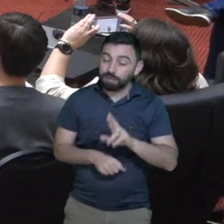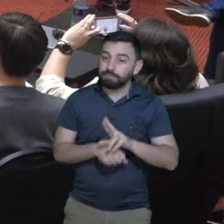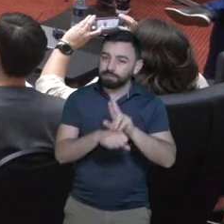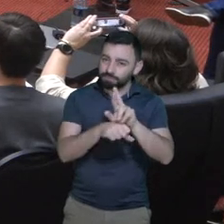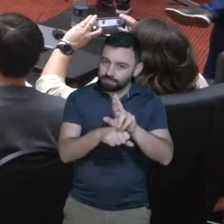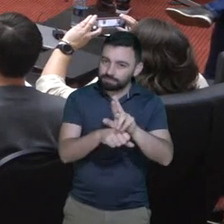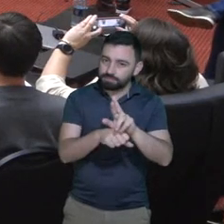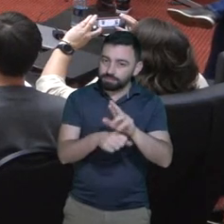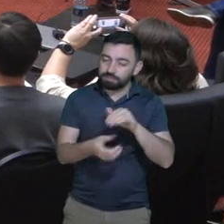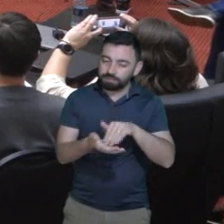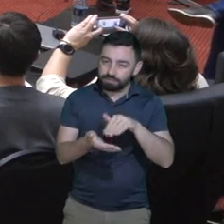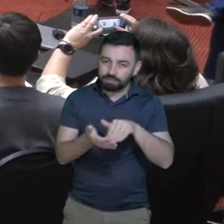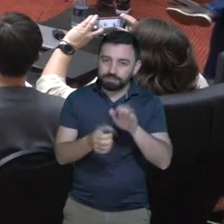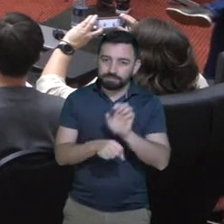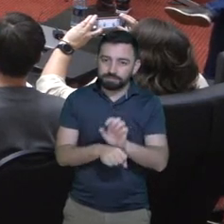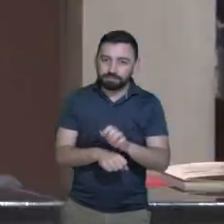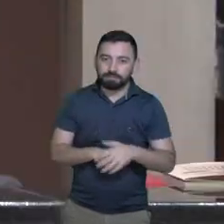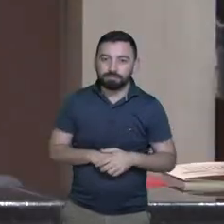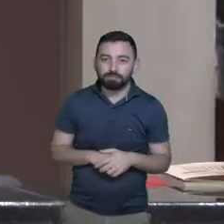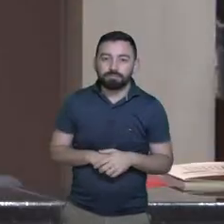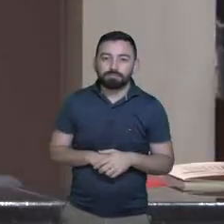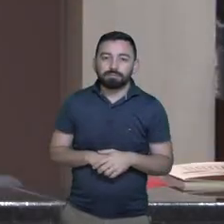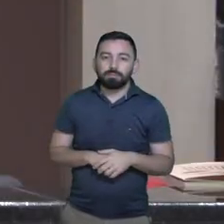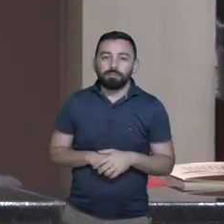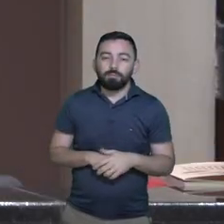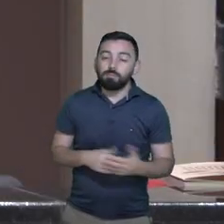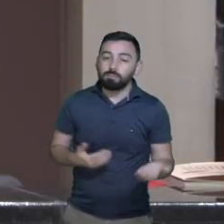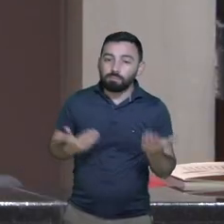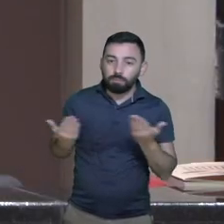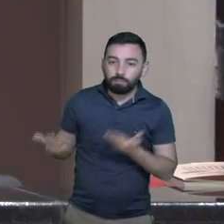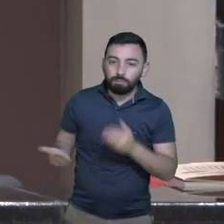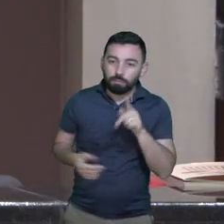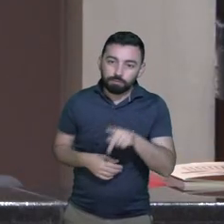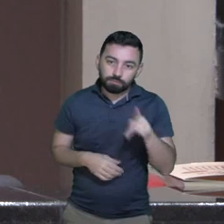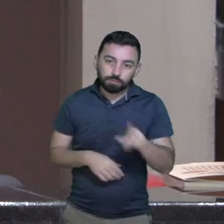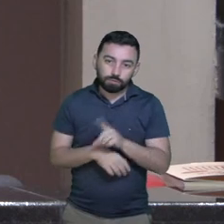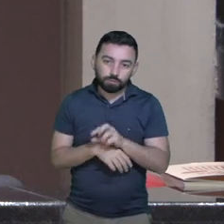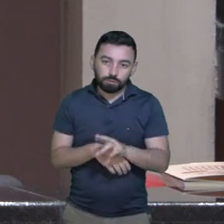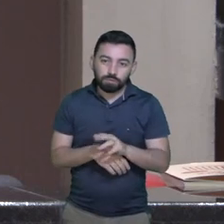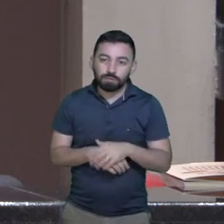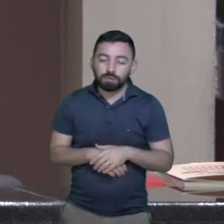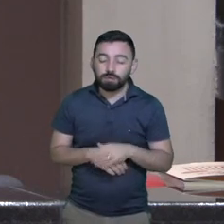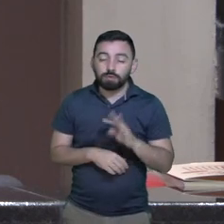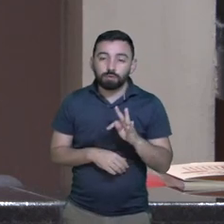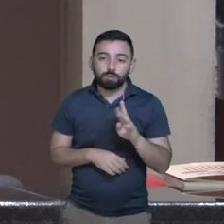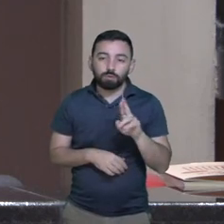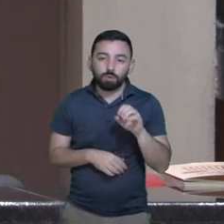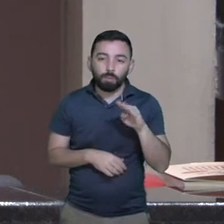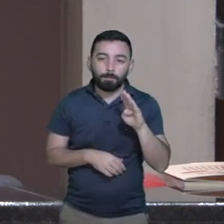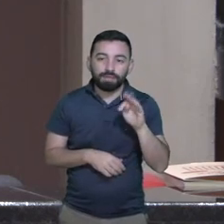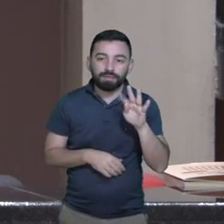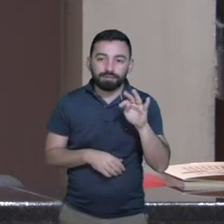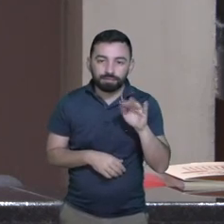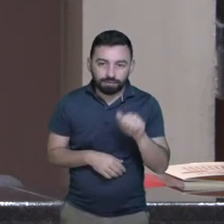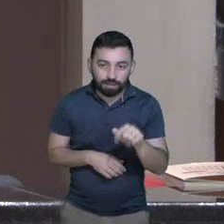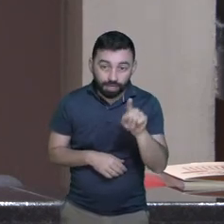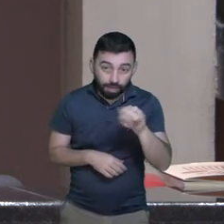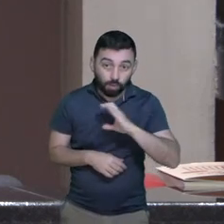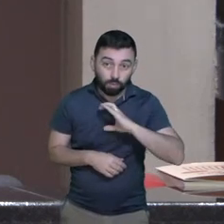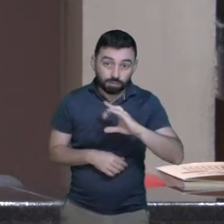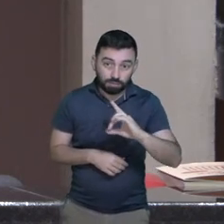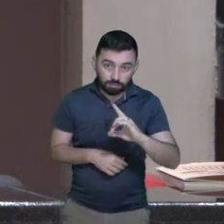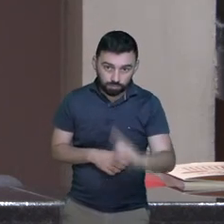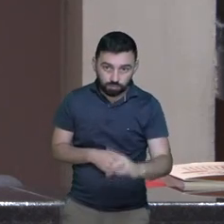Secretaria de Estado nós temos o professor Dr Derlan trombeta que é coordenador